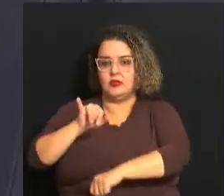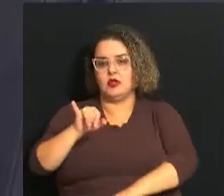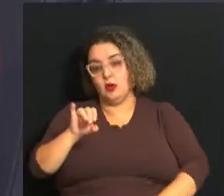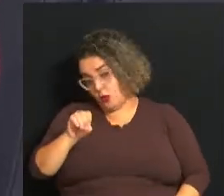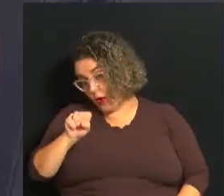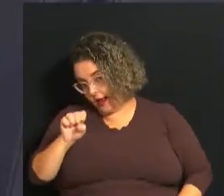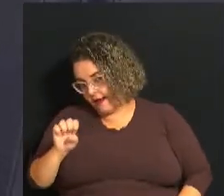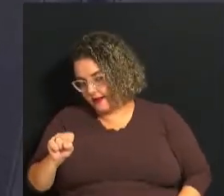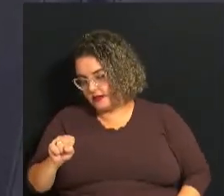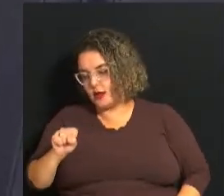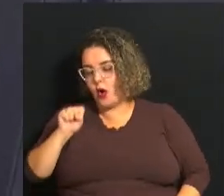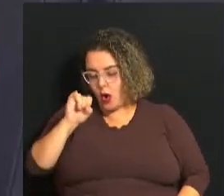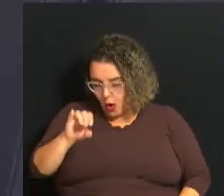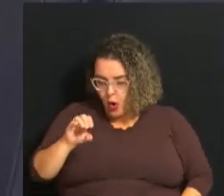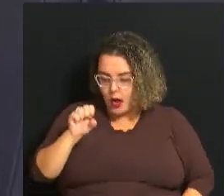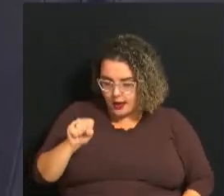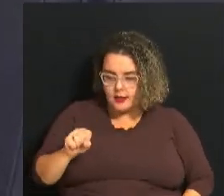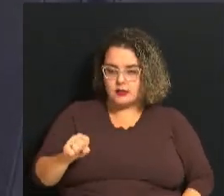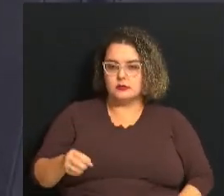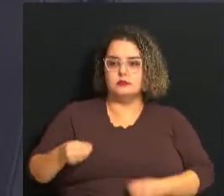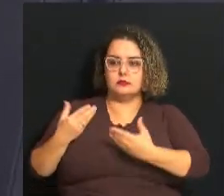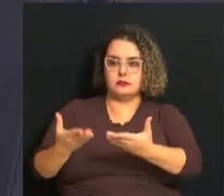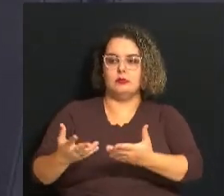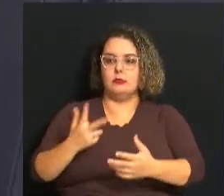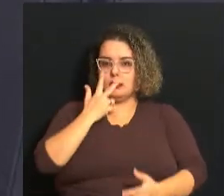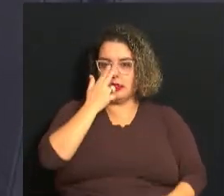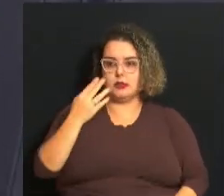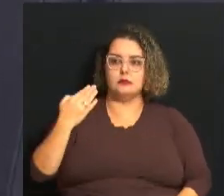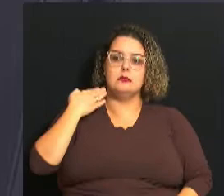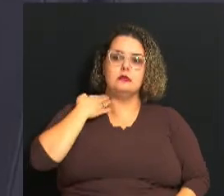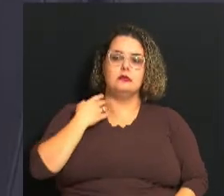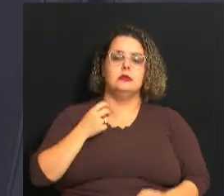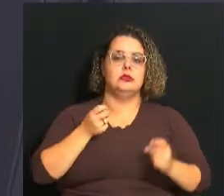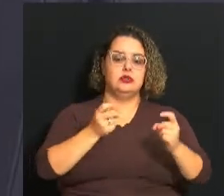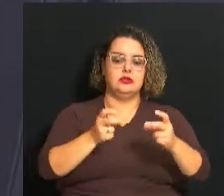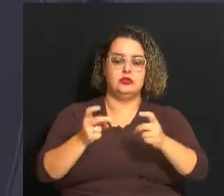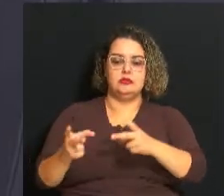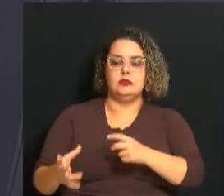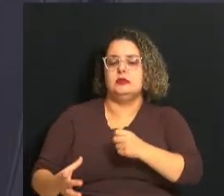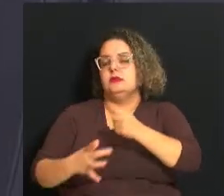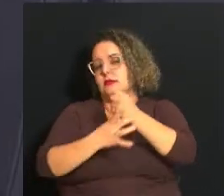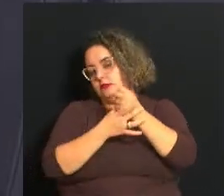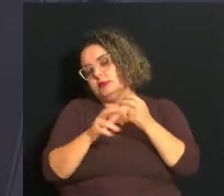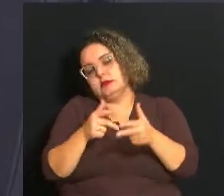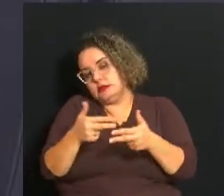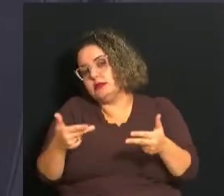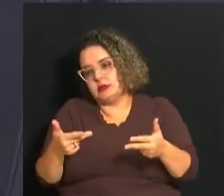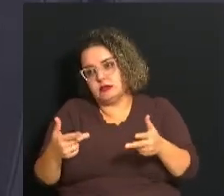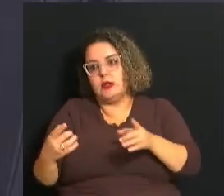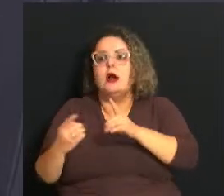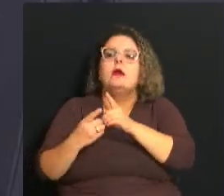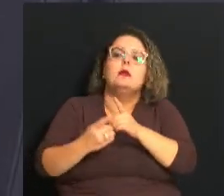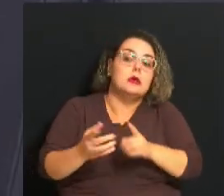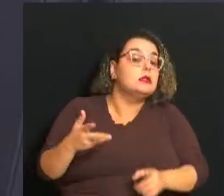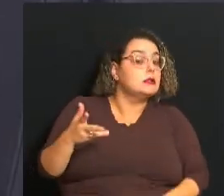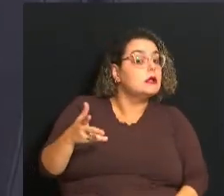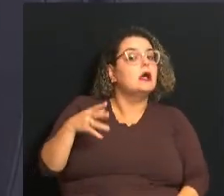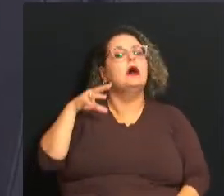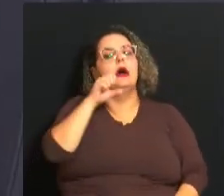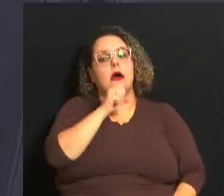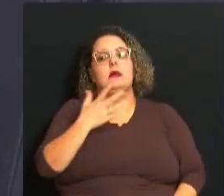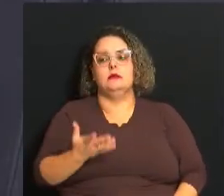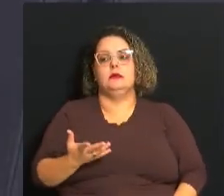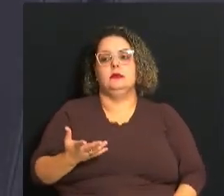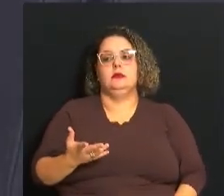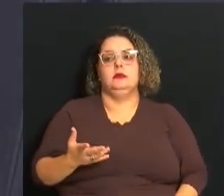parecidas com as metas são colocados no banco só o que vender Seguro tá né ali é para atender rapidinho tá serve